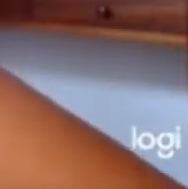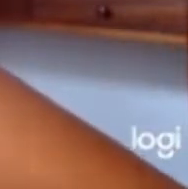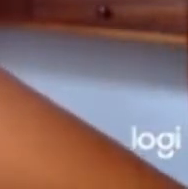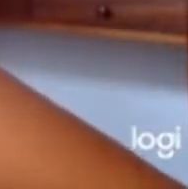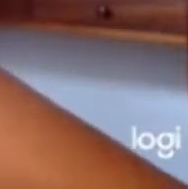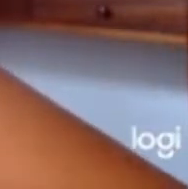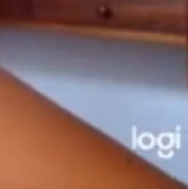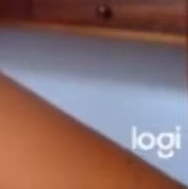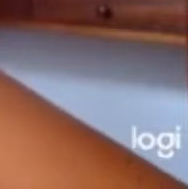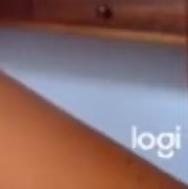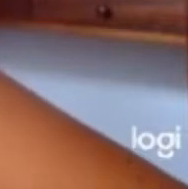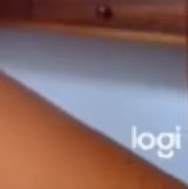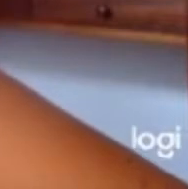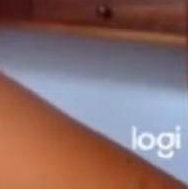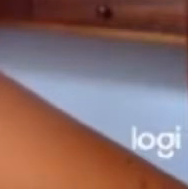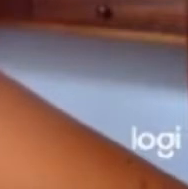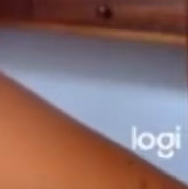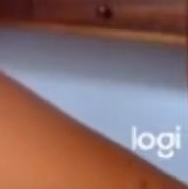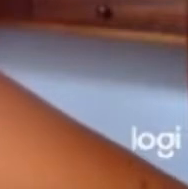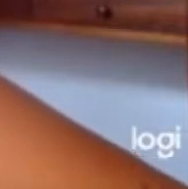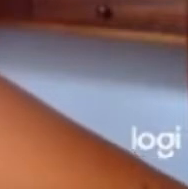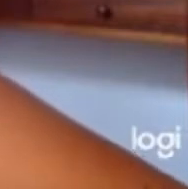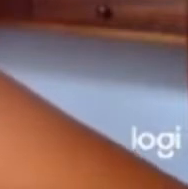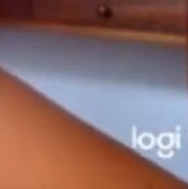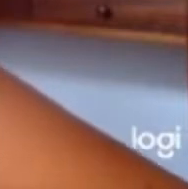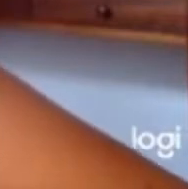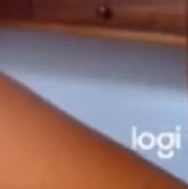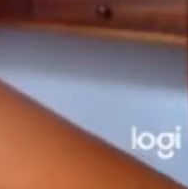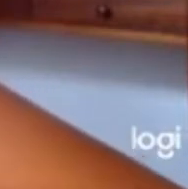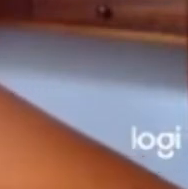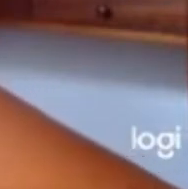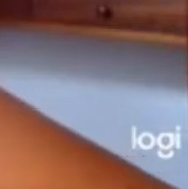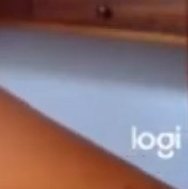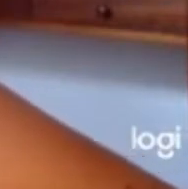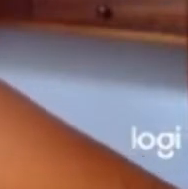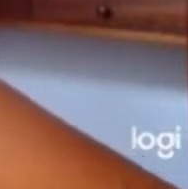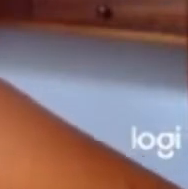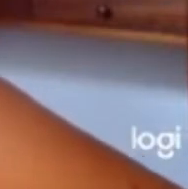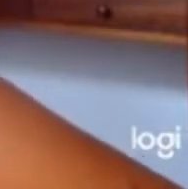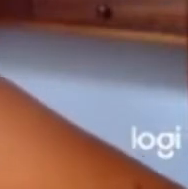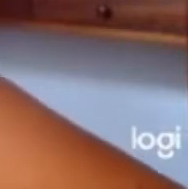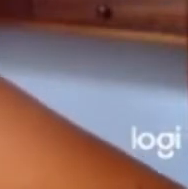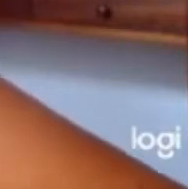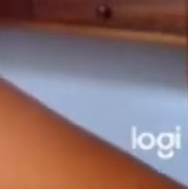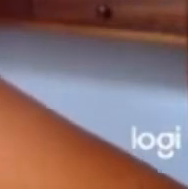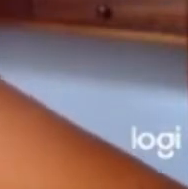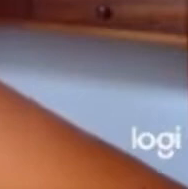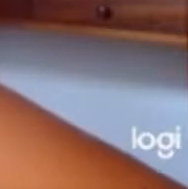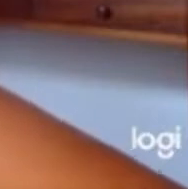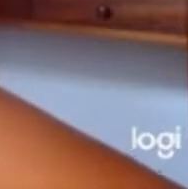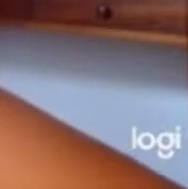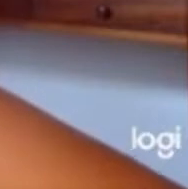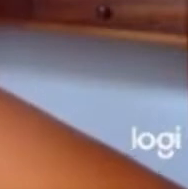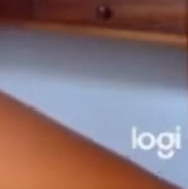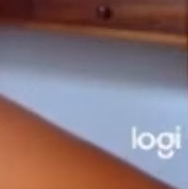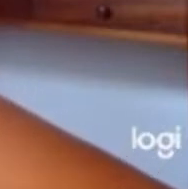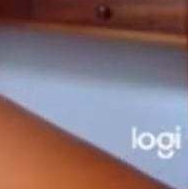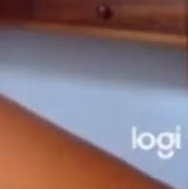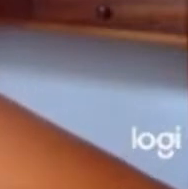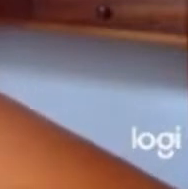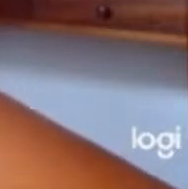desafio para o futuro. Para além disso, nós também tratamos a questão da falta de vagas em